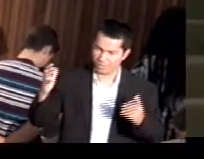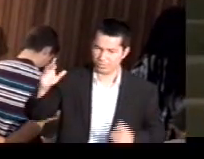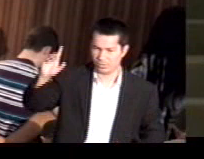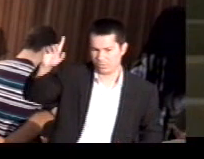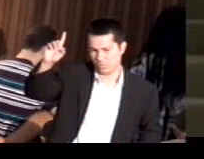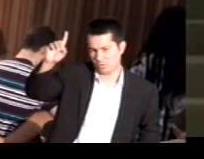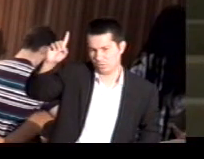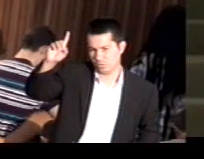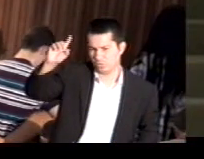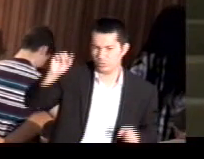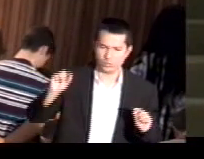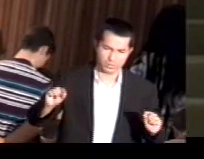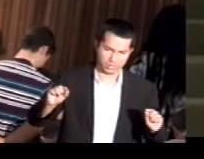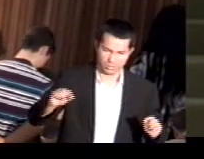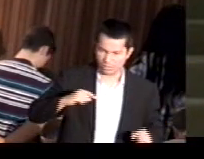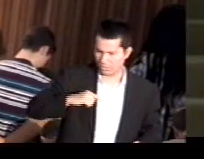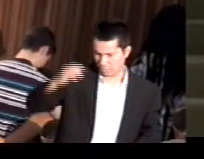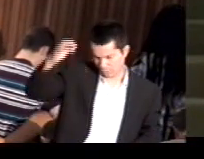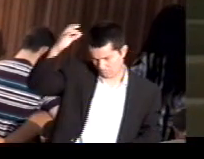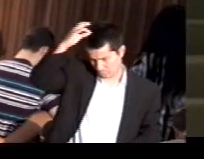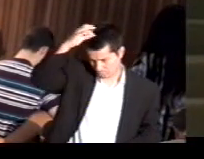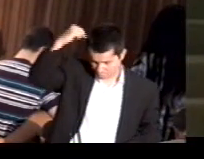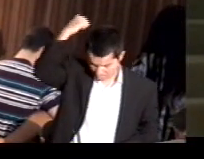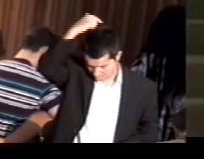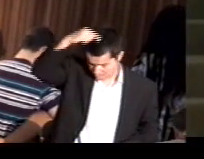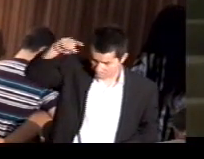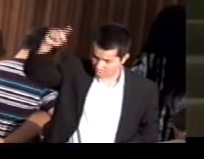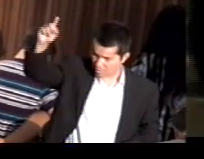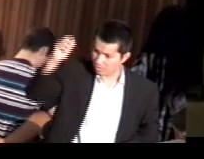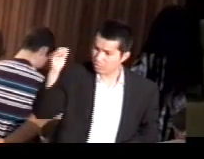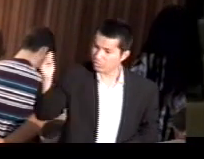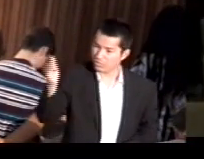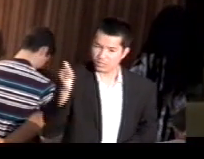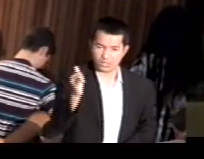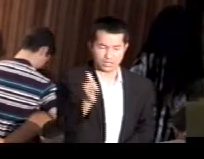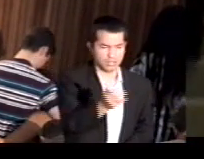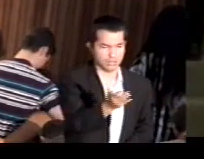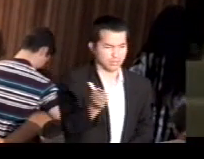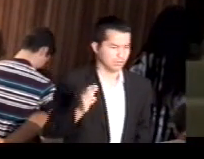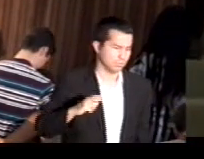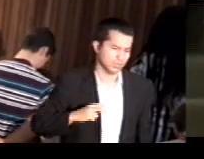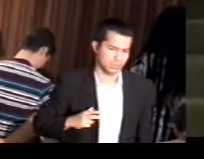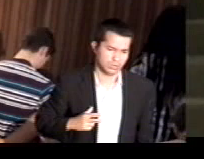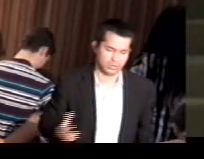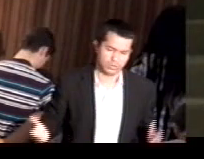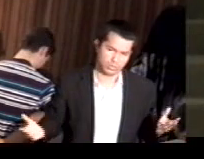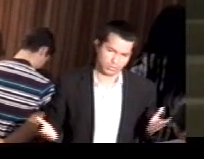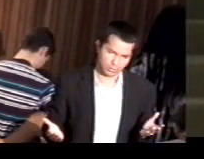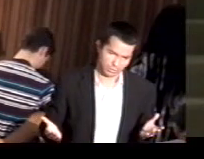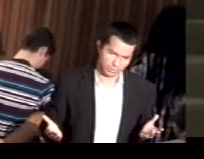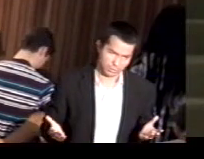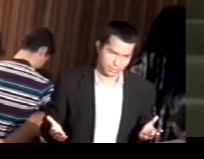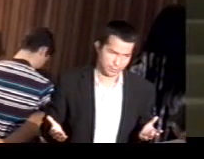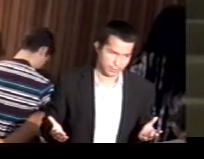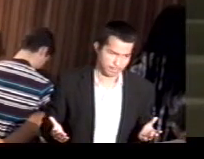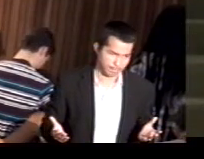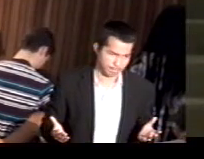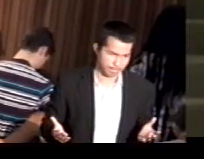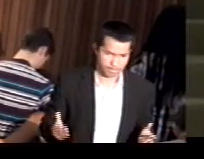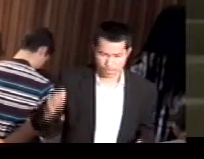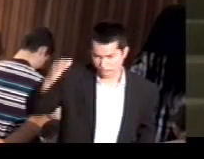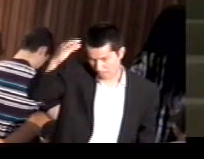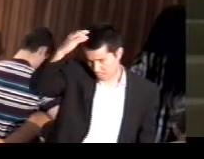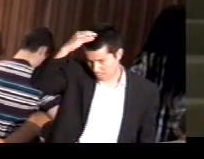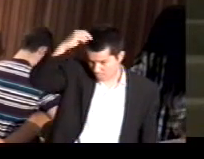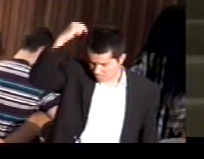O que é que o Espírito de Deus está falando com você hoje? Essa é a obra de Deus, do seu Espírito na nossa vida.